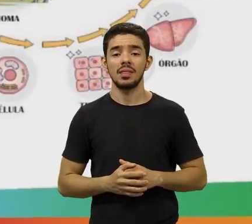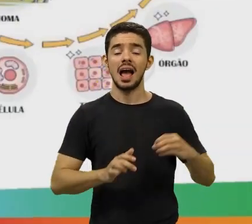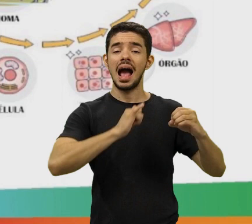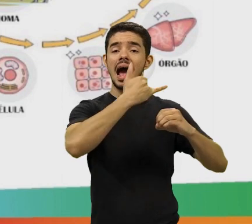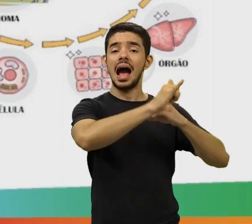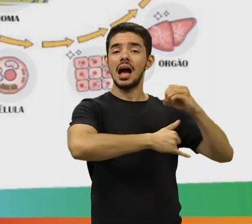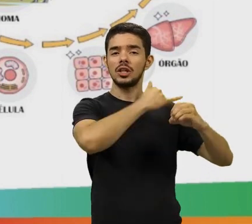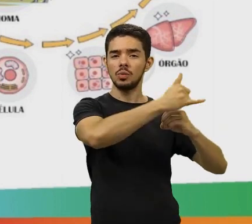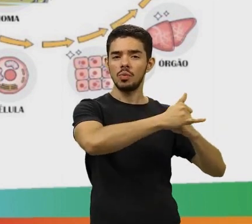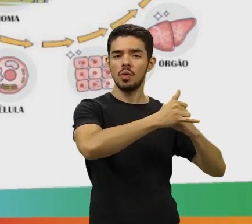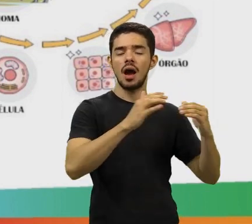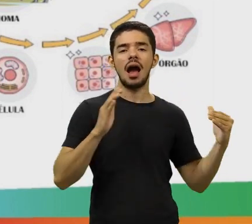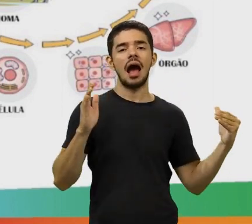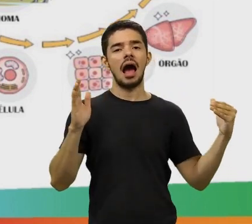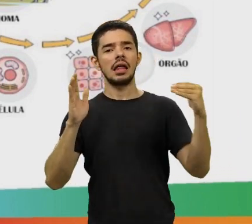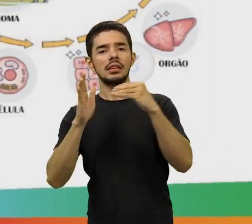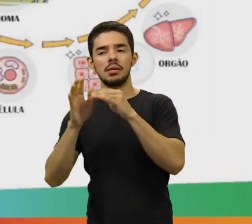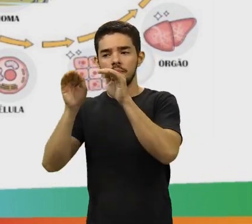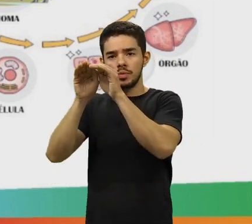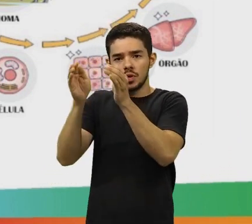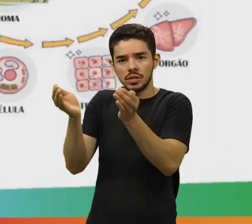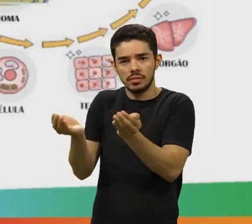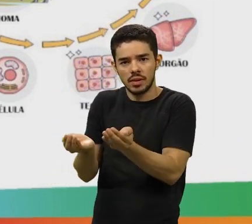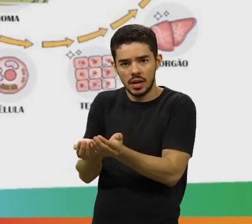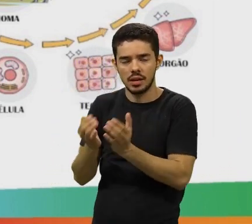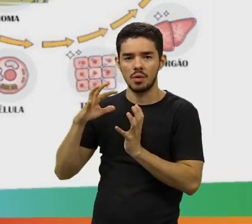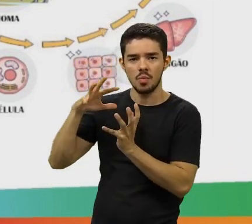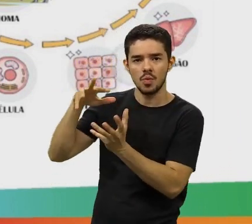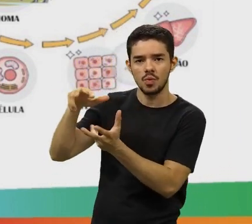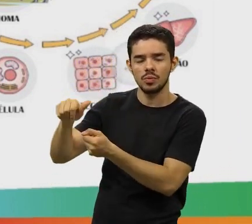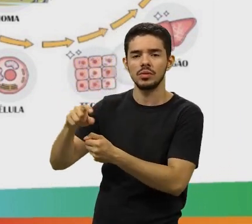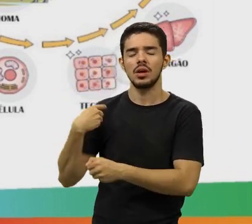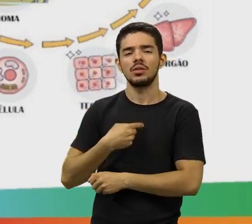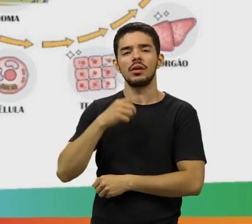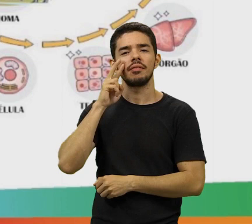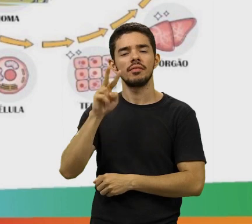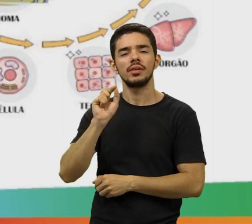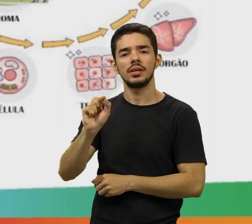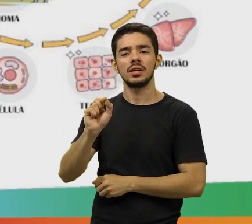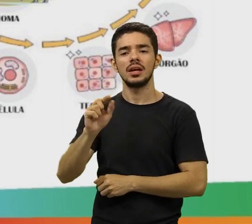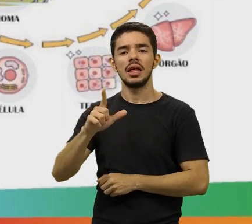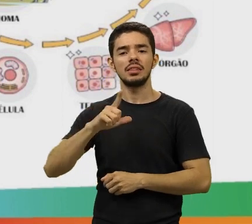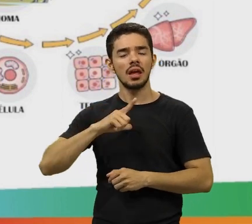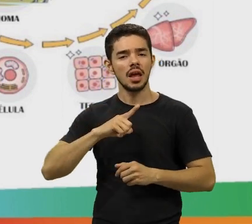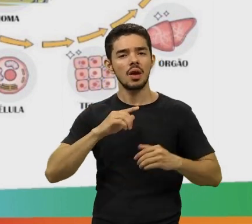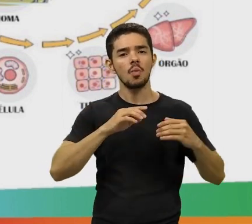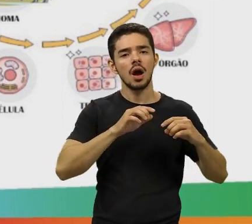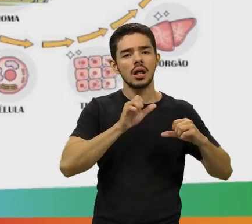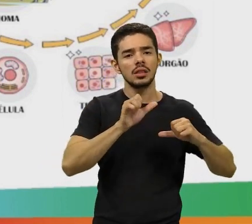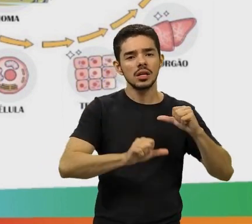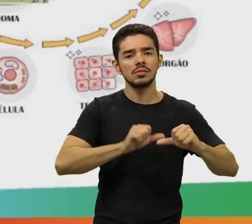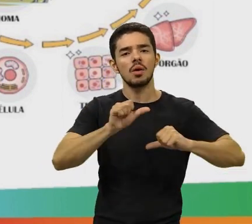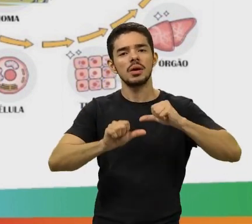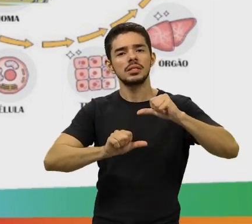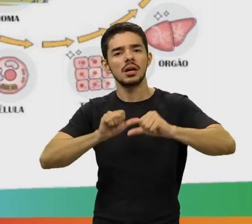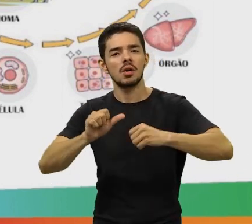do átomo até a biosfera, que é o nosso planeta, nós vemos que passa-se por uma